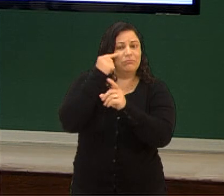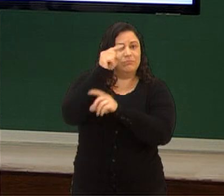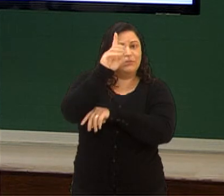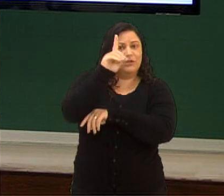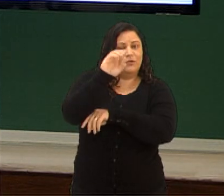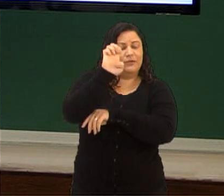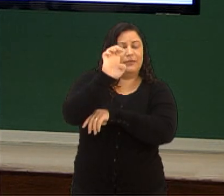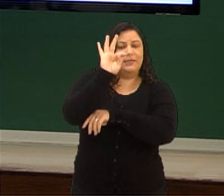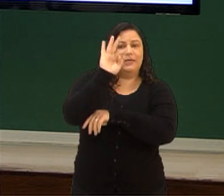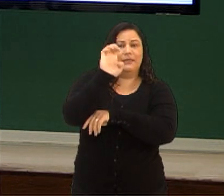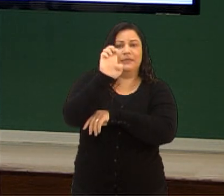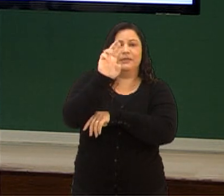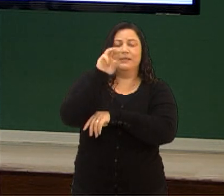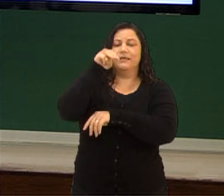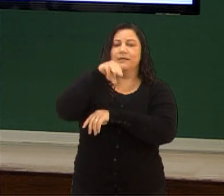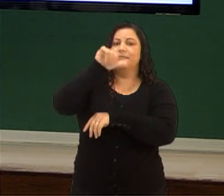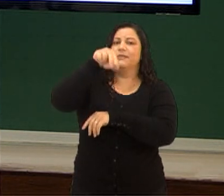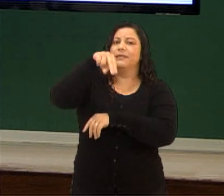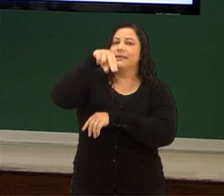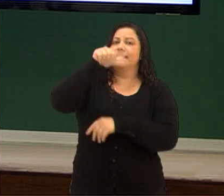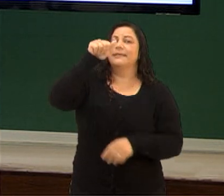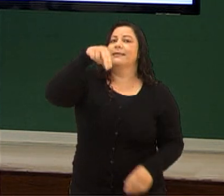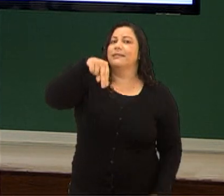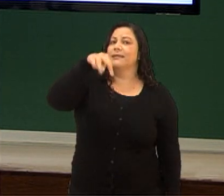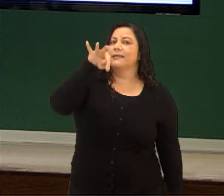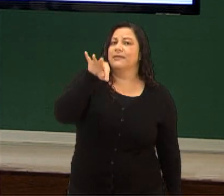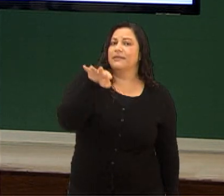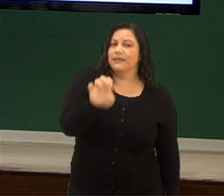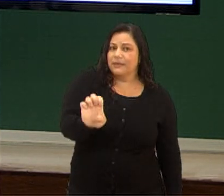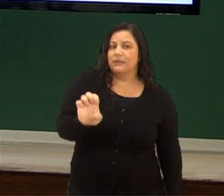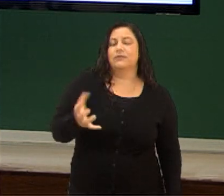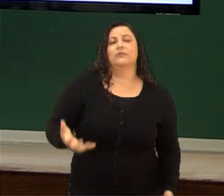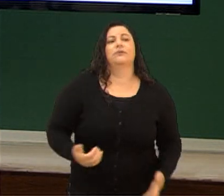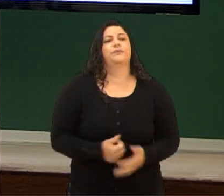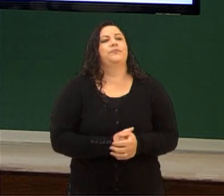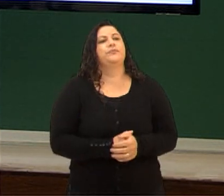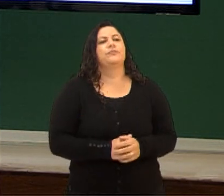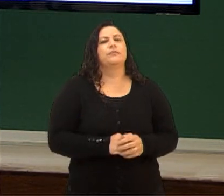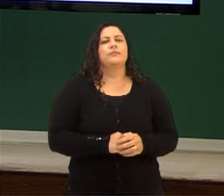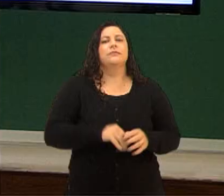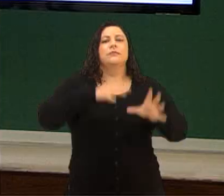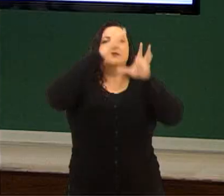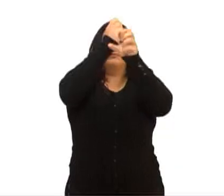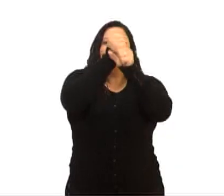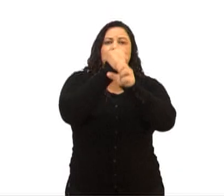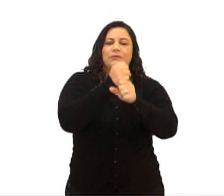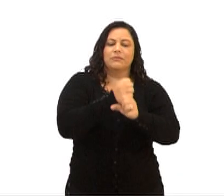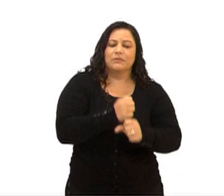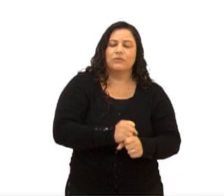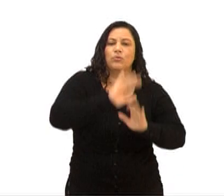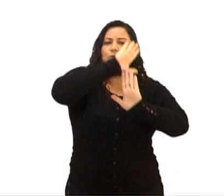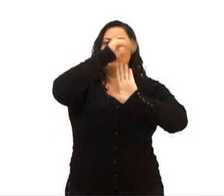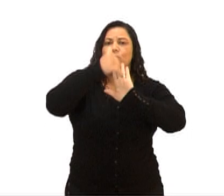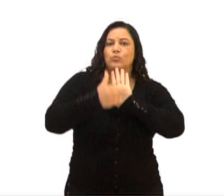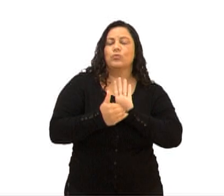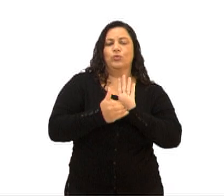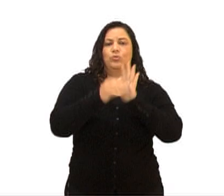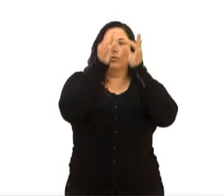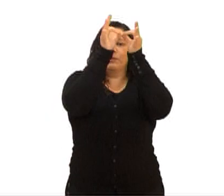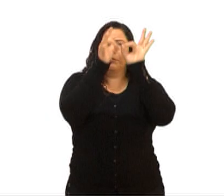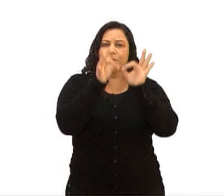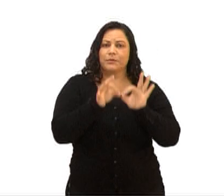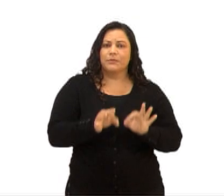você não confundir. Então, fazendo o cofator de todos esses elementos, o que a gente vai obter? A